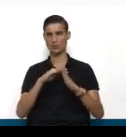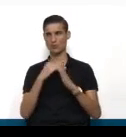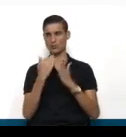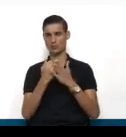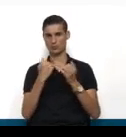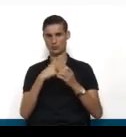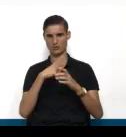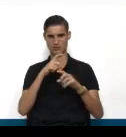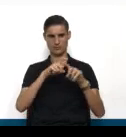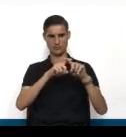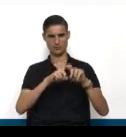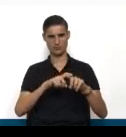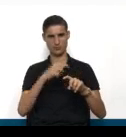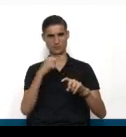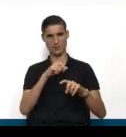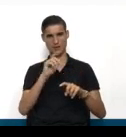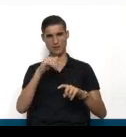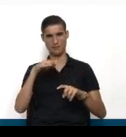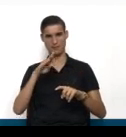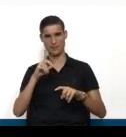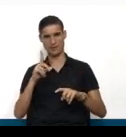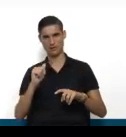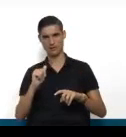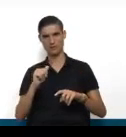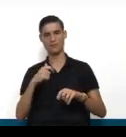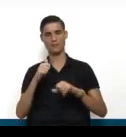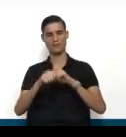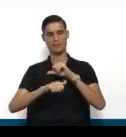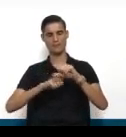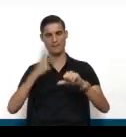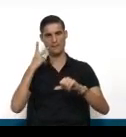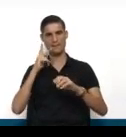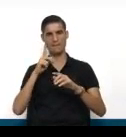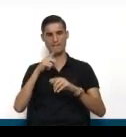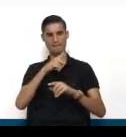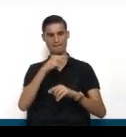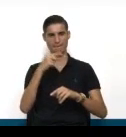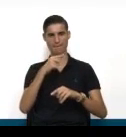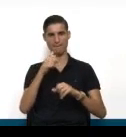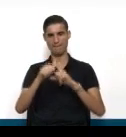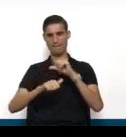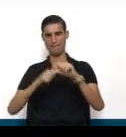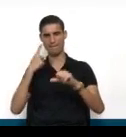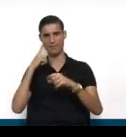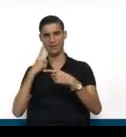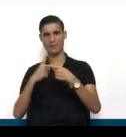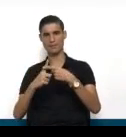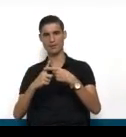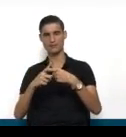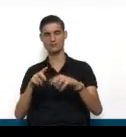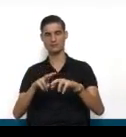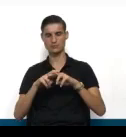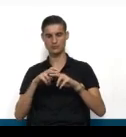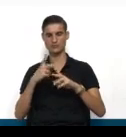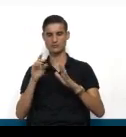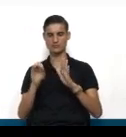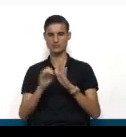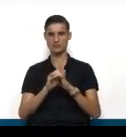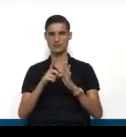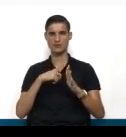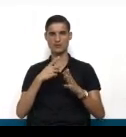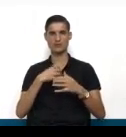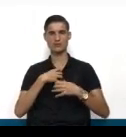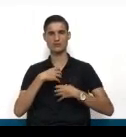pode passar multiplicando esse menos lambda, só que daí eu posso passar esse menos para lá mais, ficando então